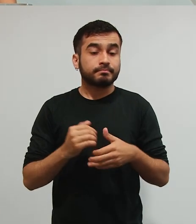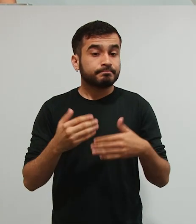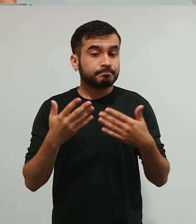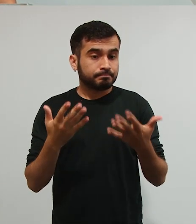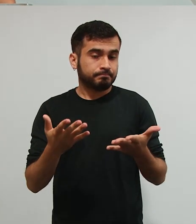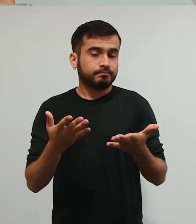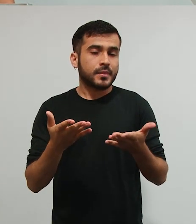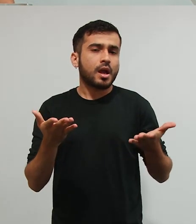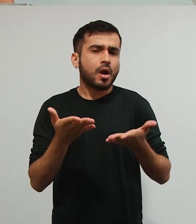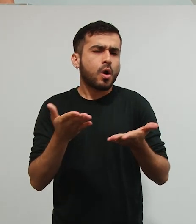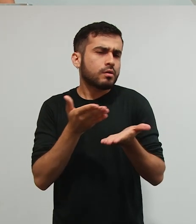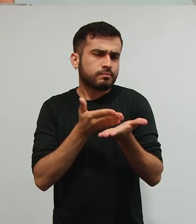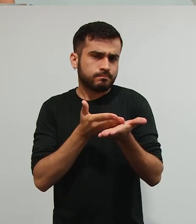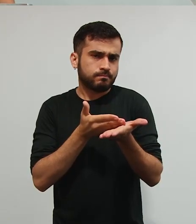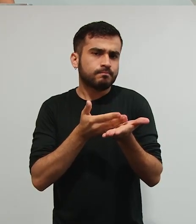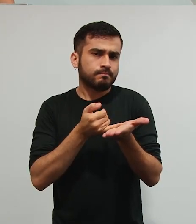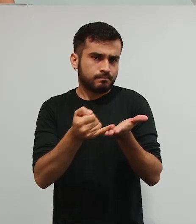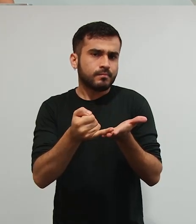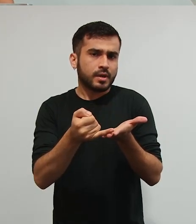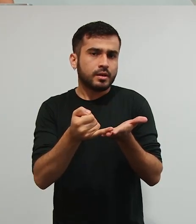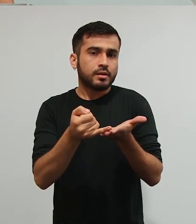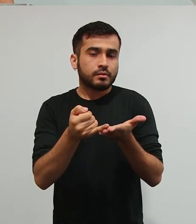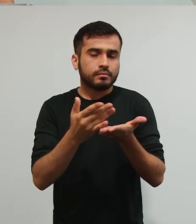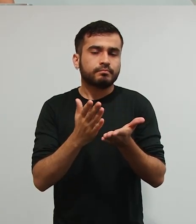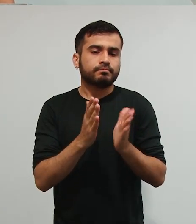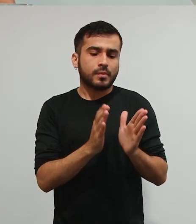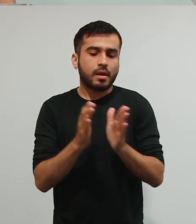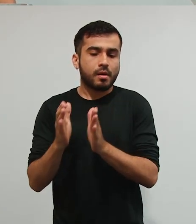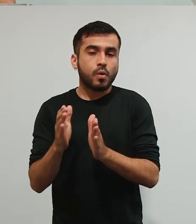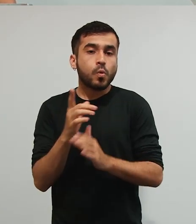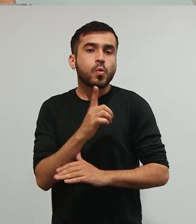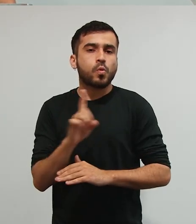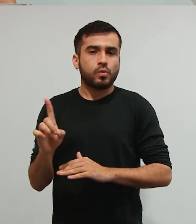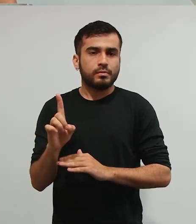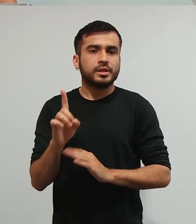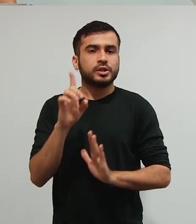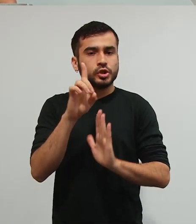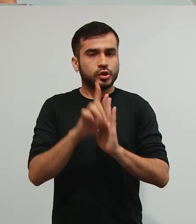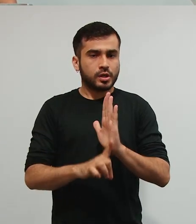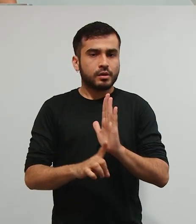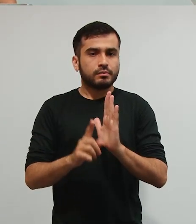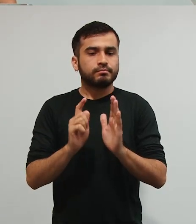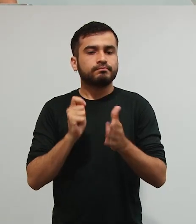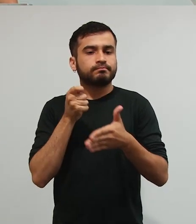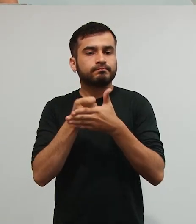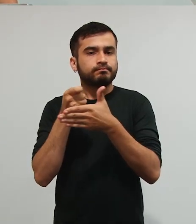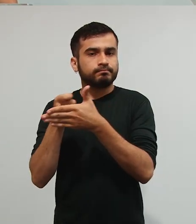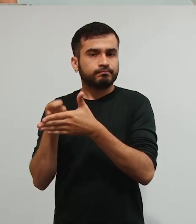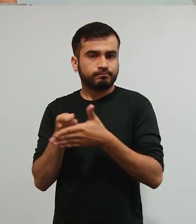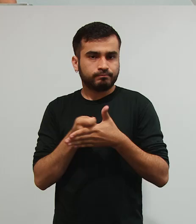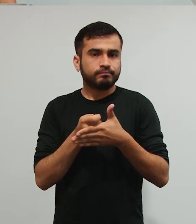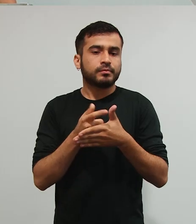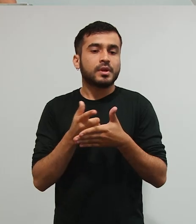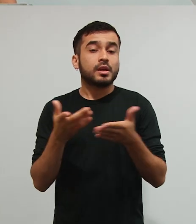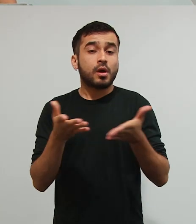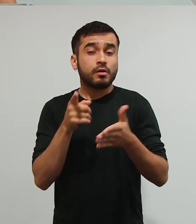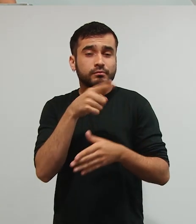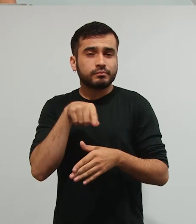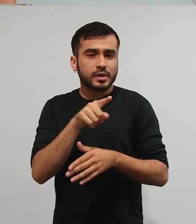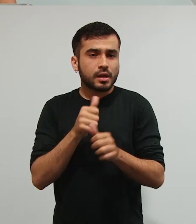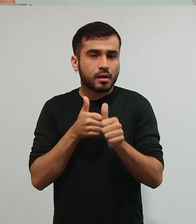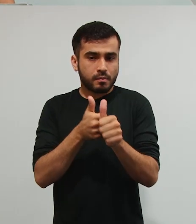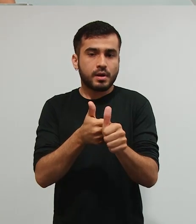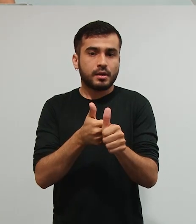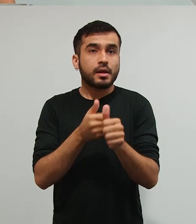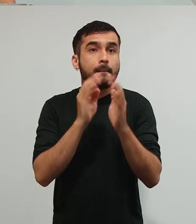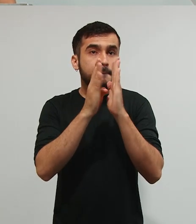Bom, vamos dar início na última parte de direito tributário e lembrando sempre que vocês devem acompanhar essa